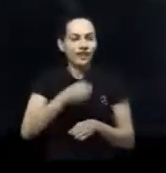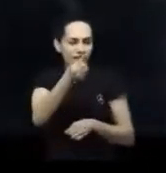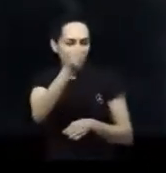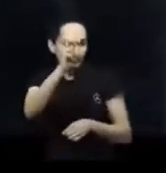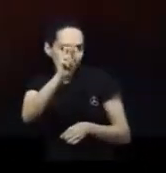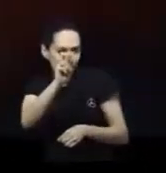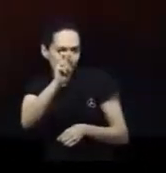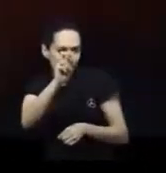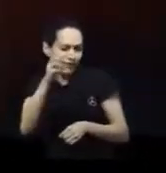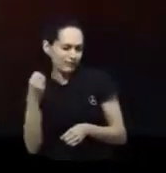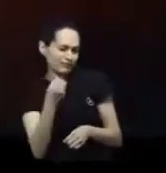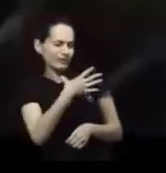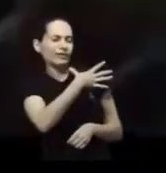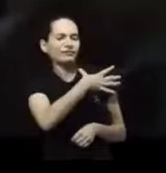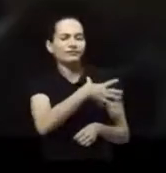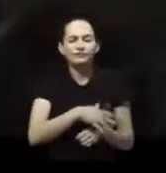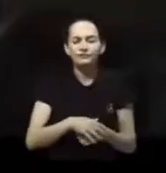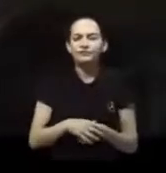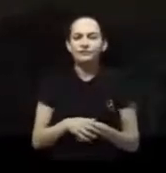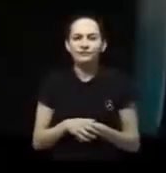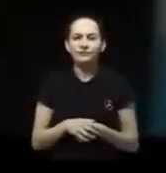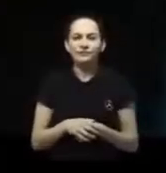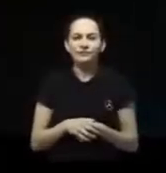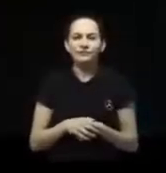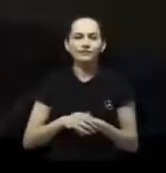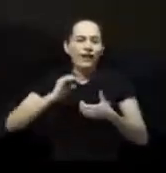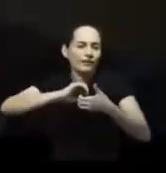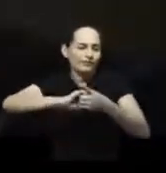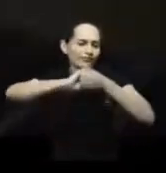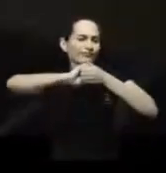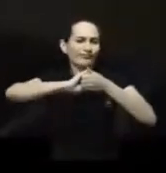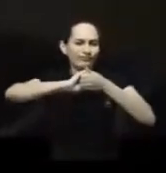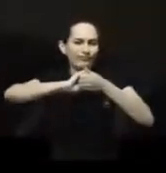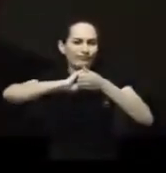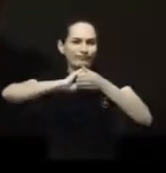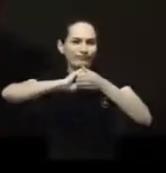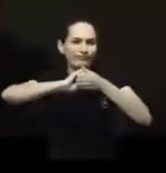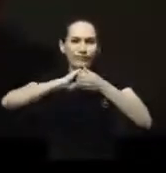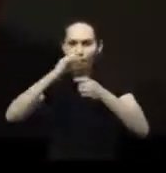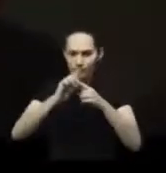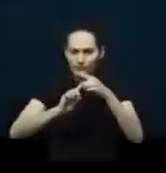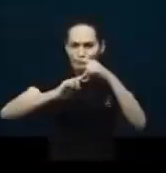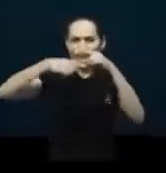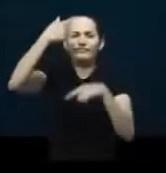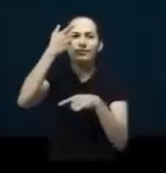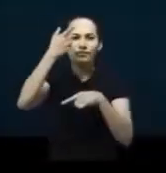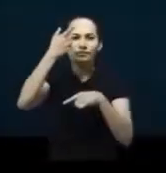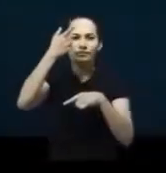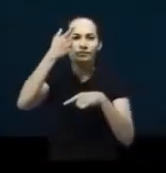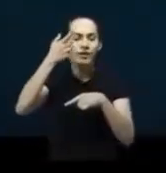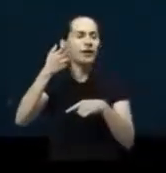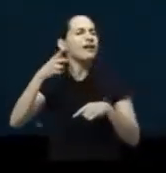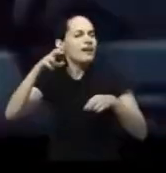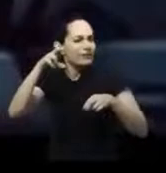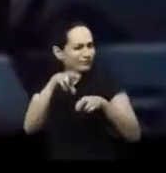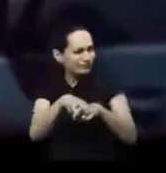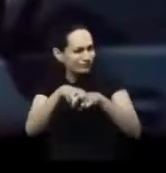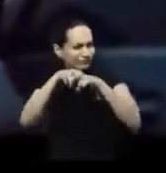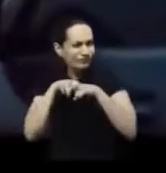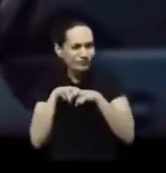75 anos de inovação parceria e de um sucesso só foi possível